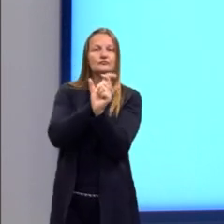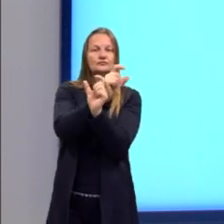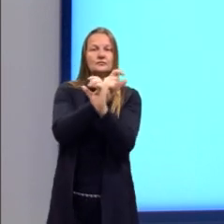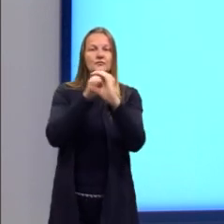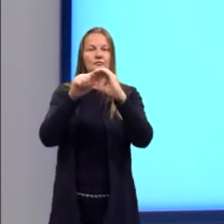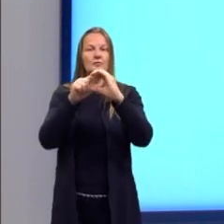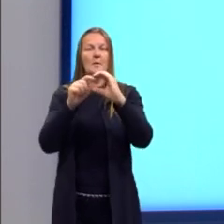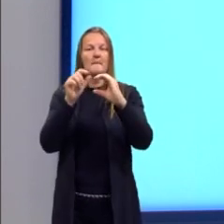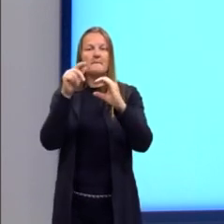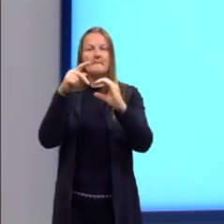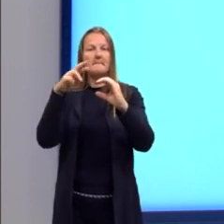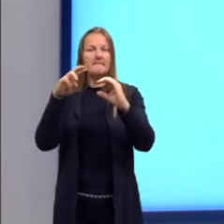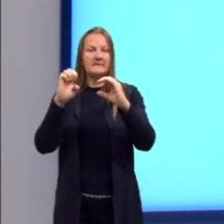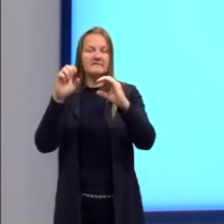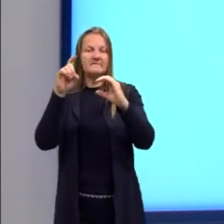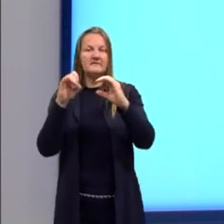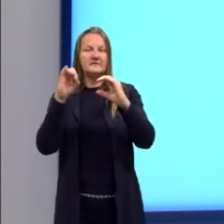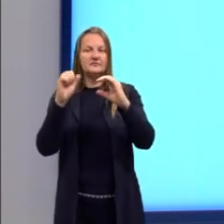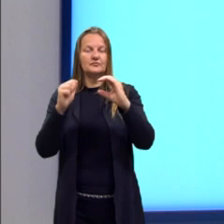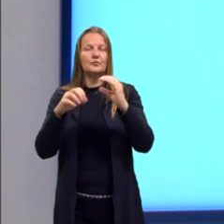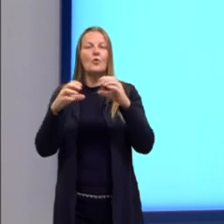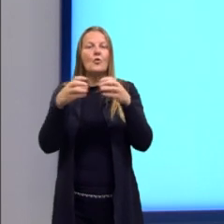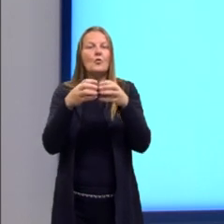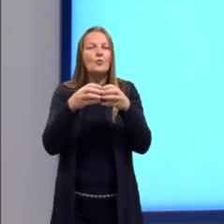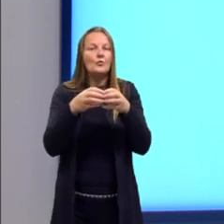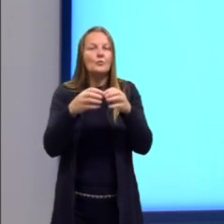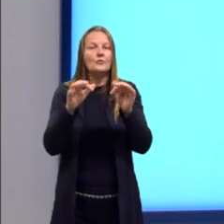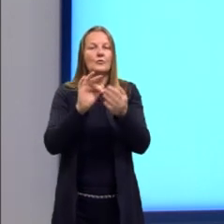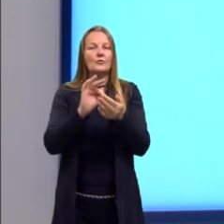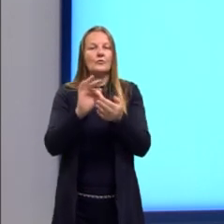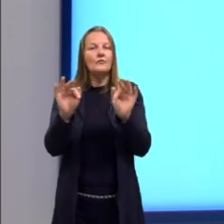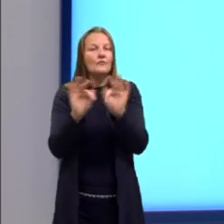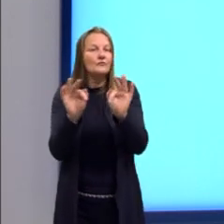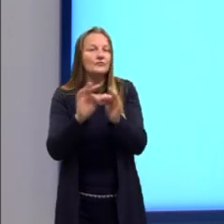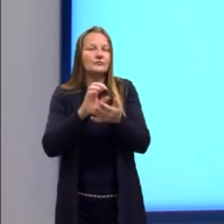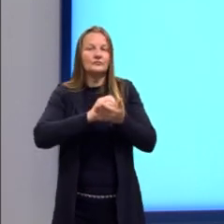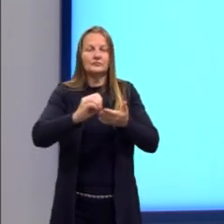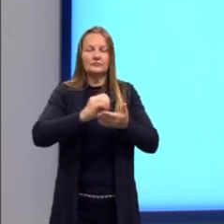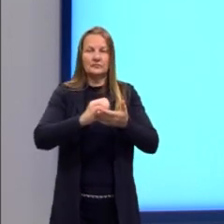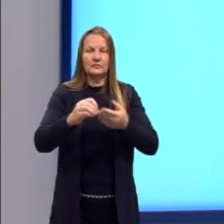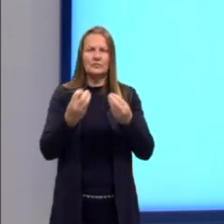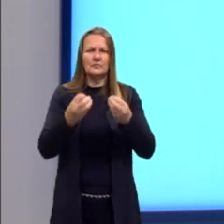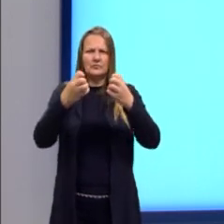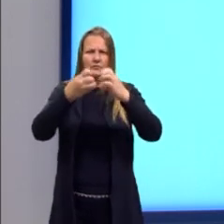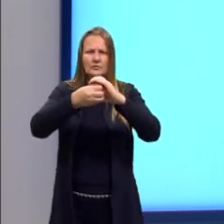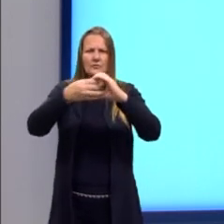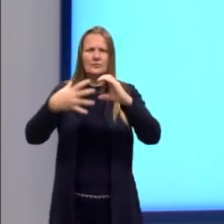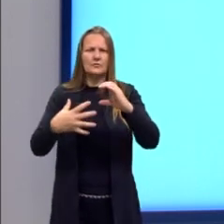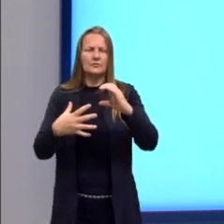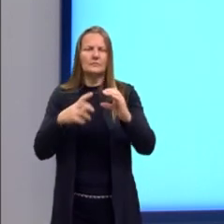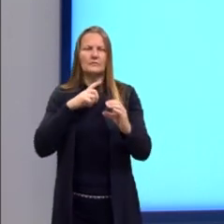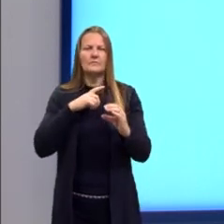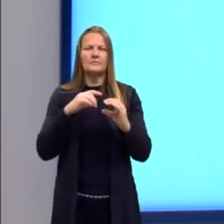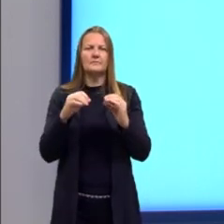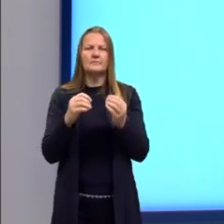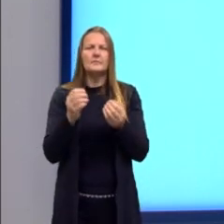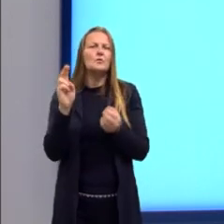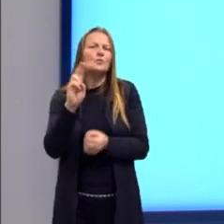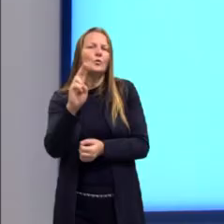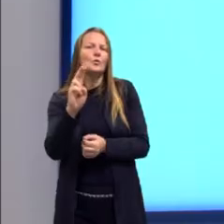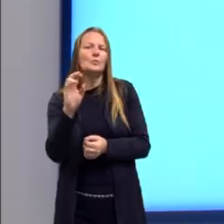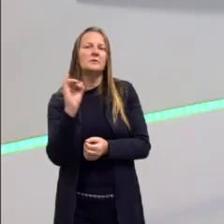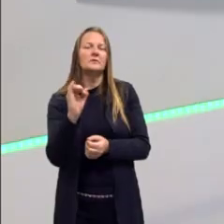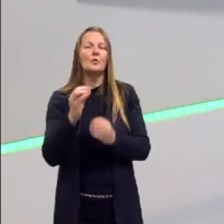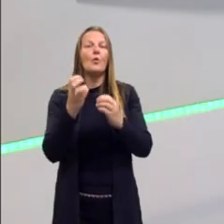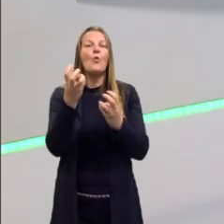principal identifica o grupo funcional já que estamos entrando nas funções orgânicas na identifiquei tudo isso como que eu vou dar homens